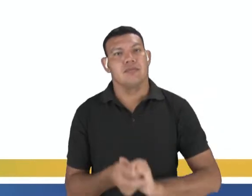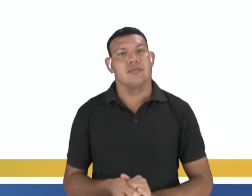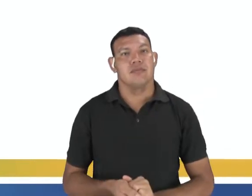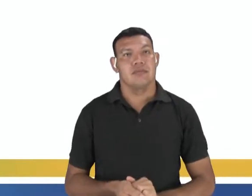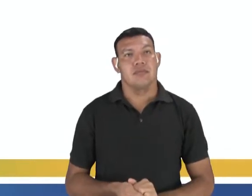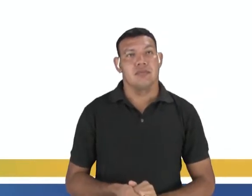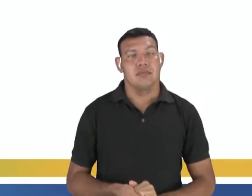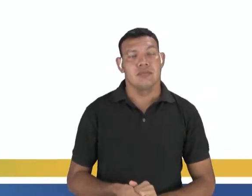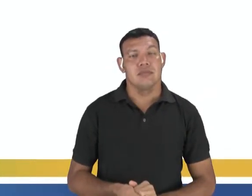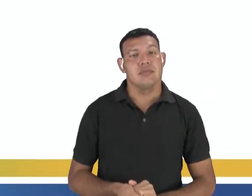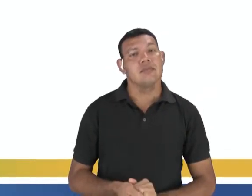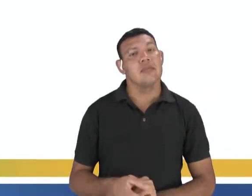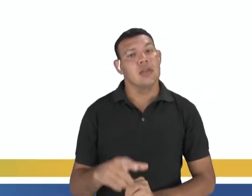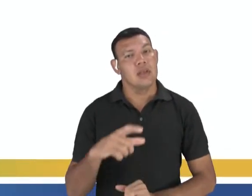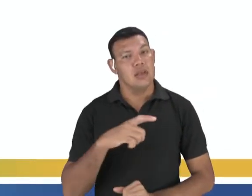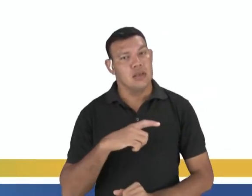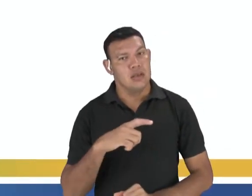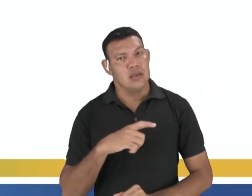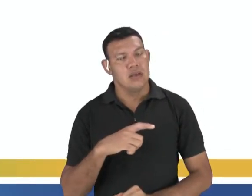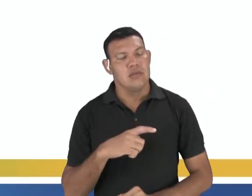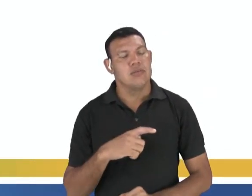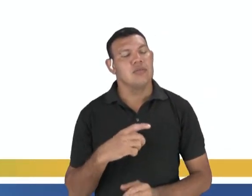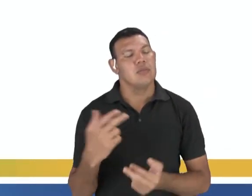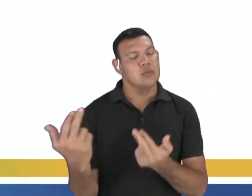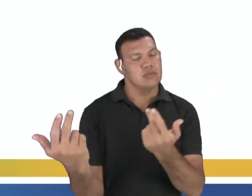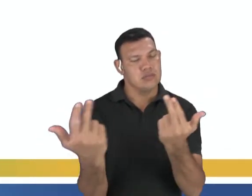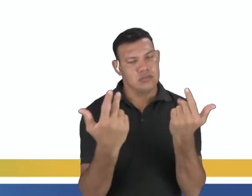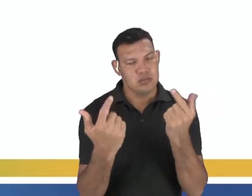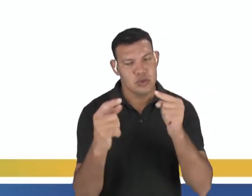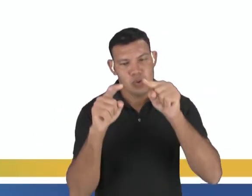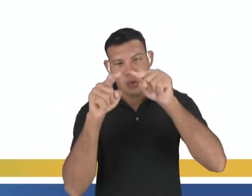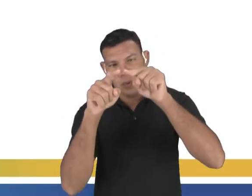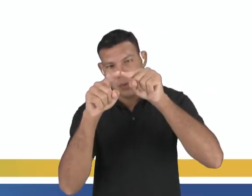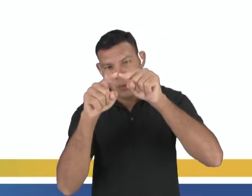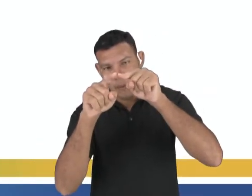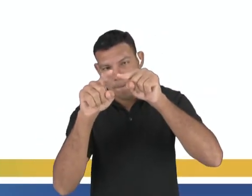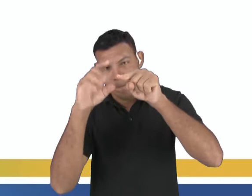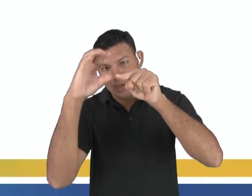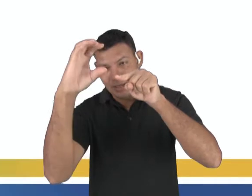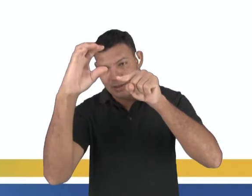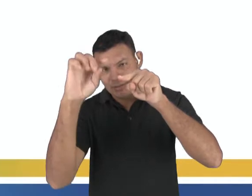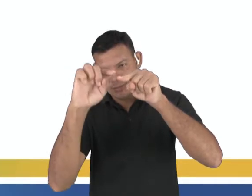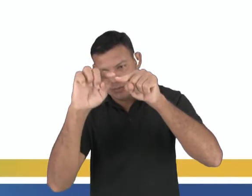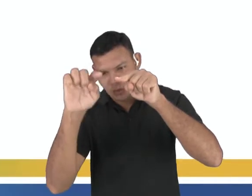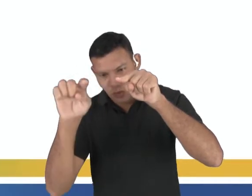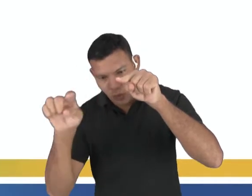fixo C, possui a mesma distância até o ponto C.